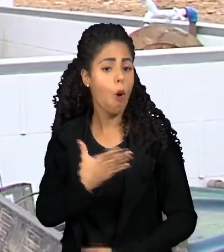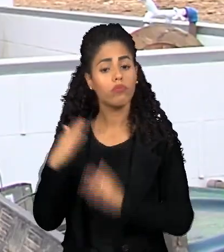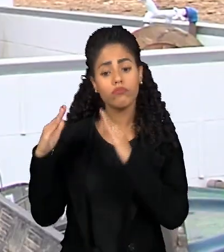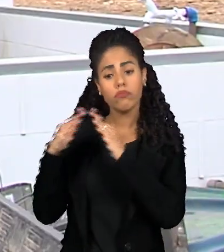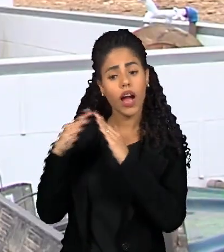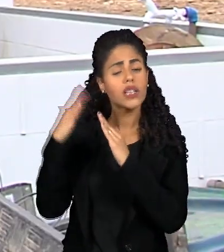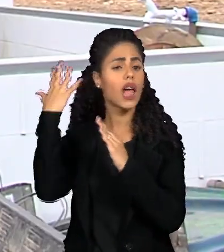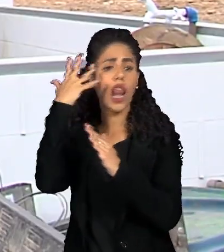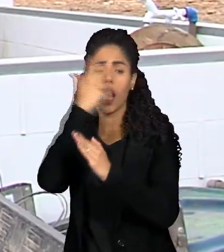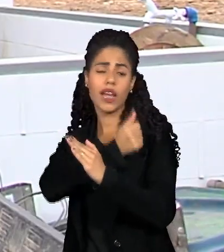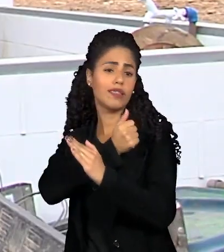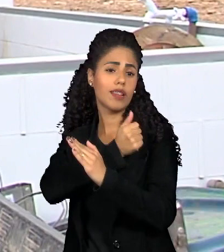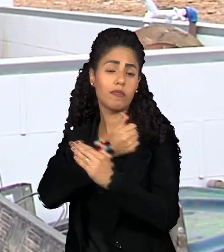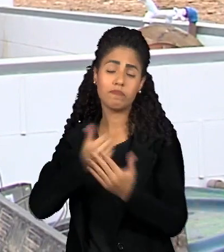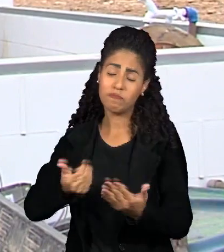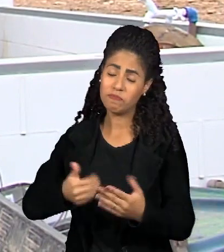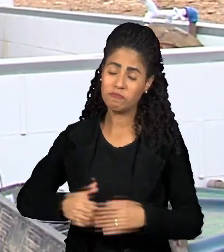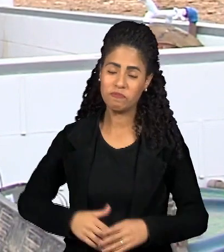tá completa.